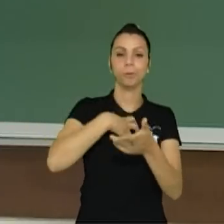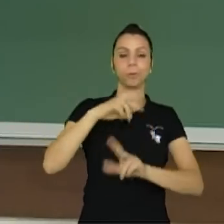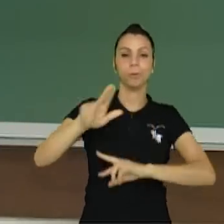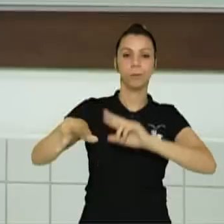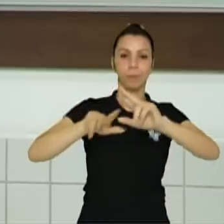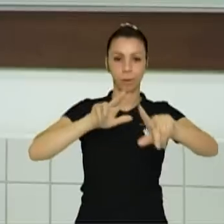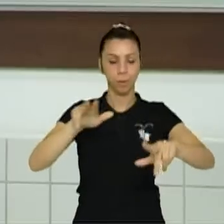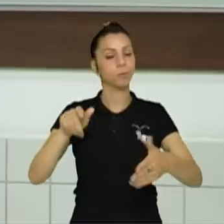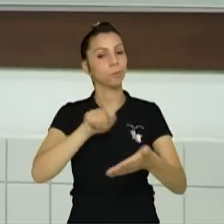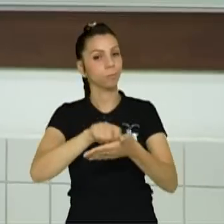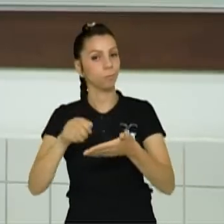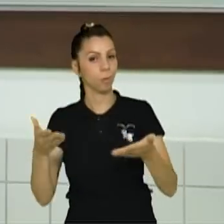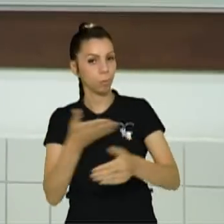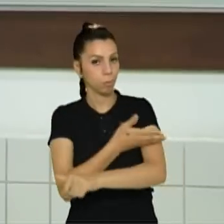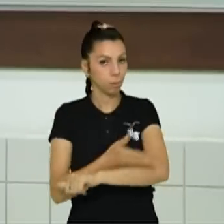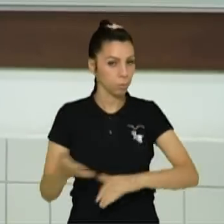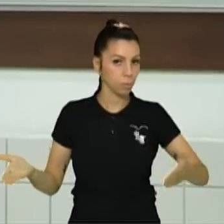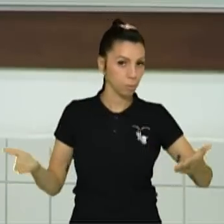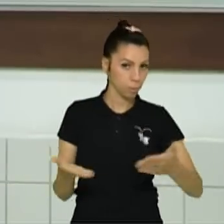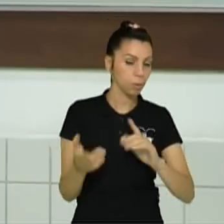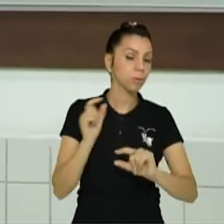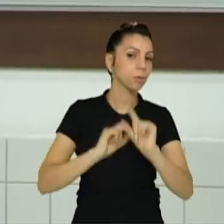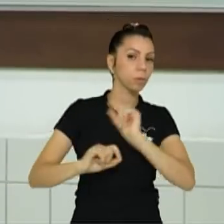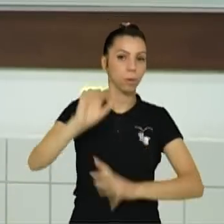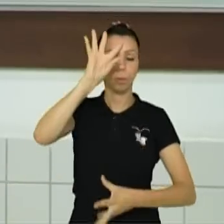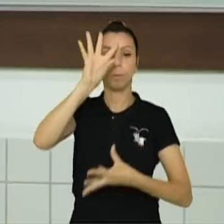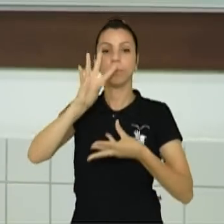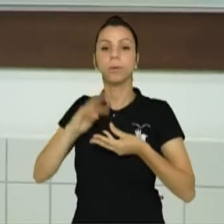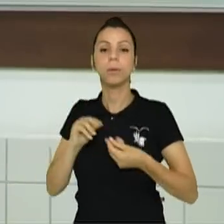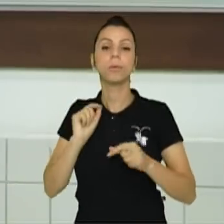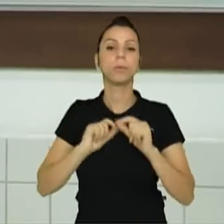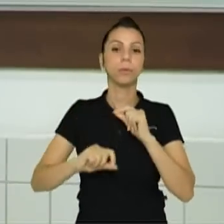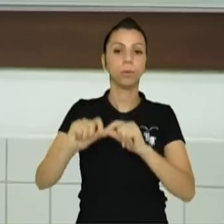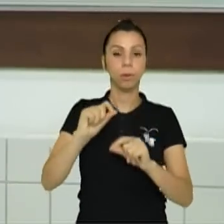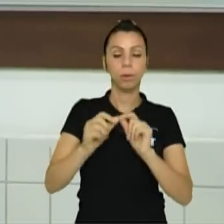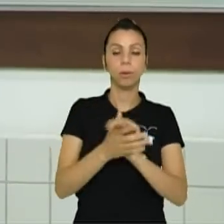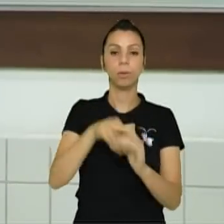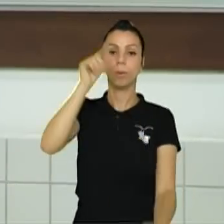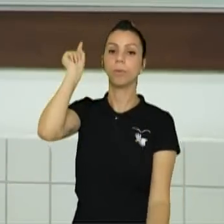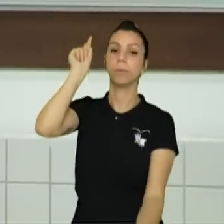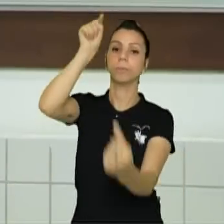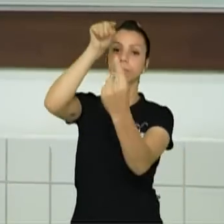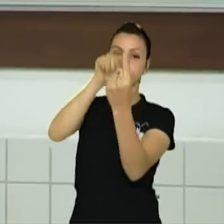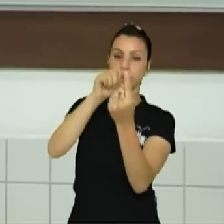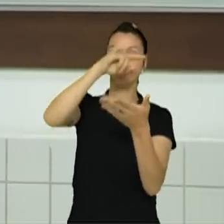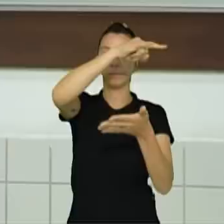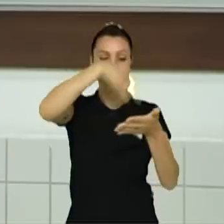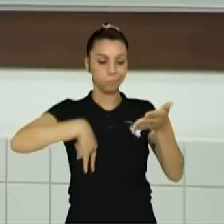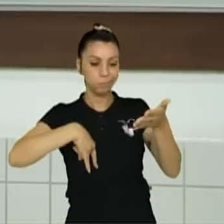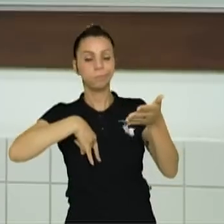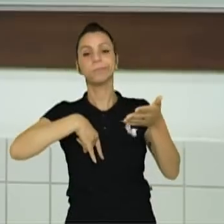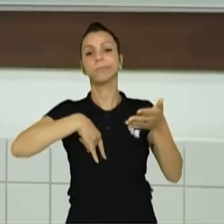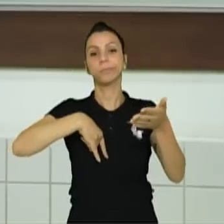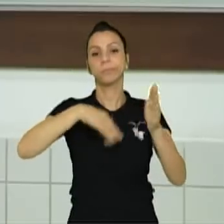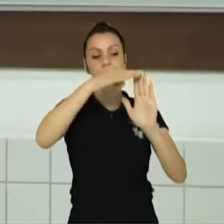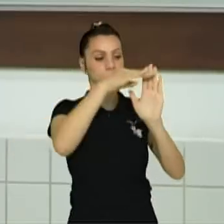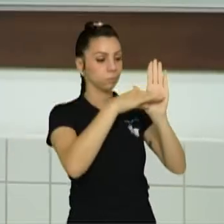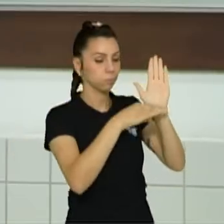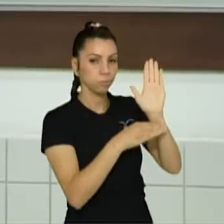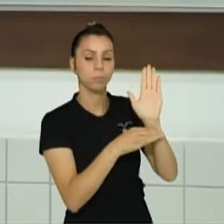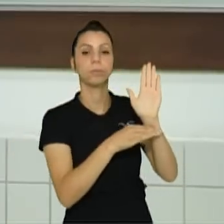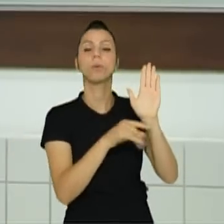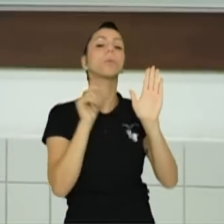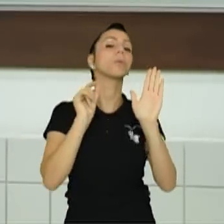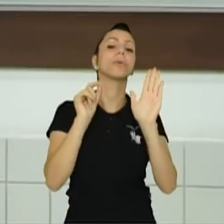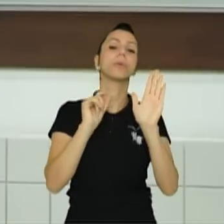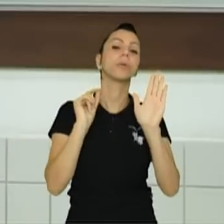diferente como nós escrevemos hoje. Mas o que a gente consegue entender é que o objetivo desse documento, do regulamento das missões,